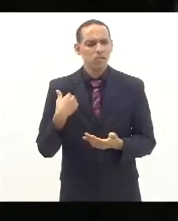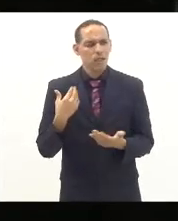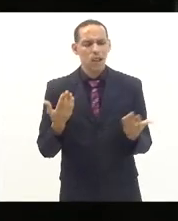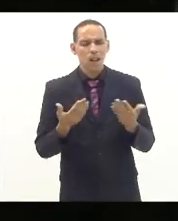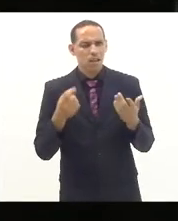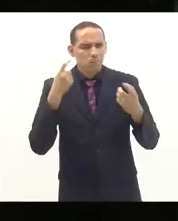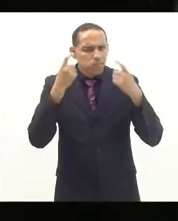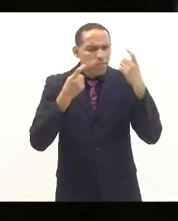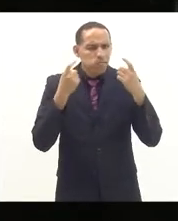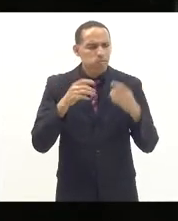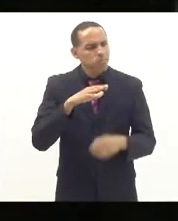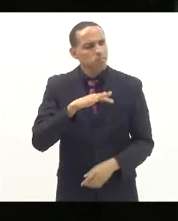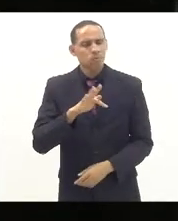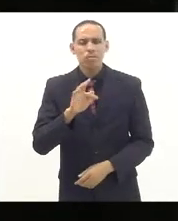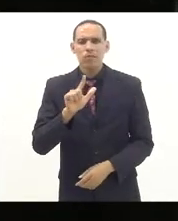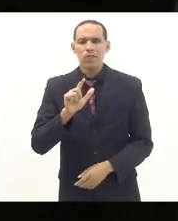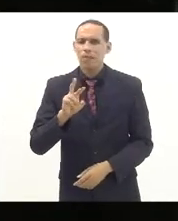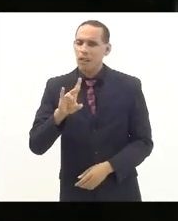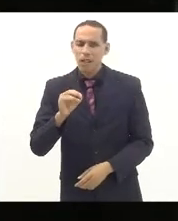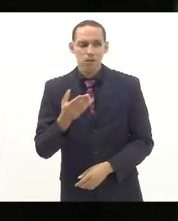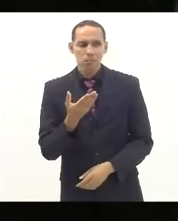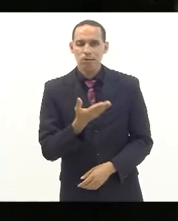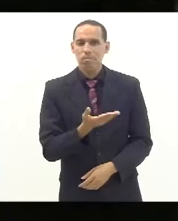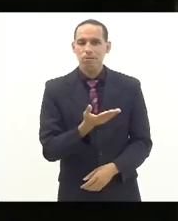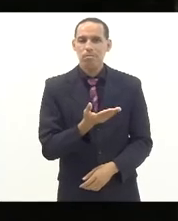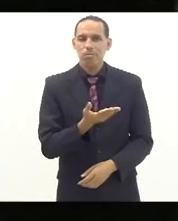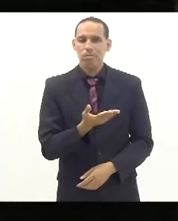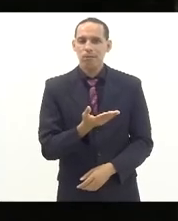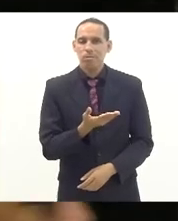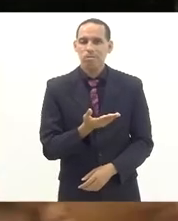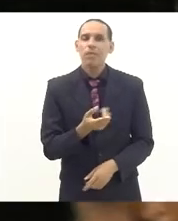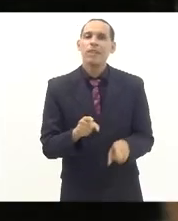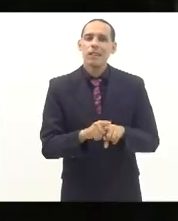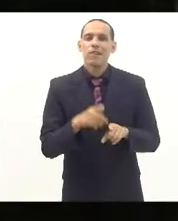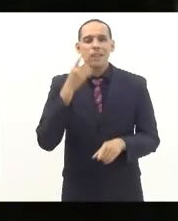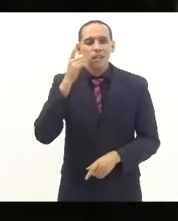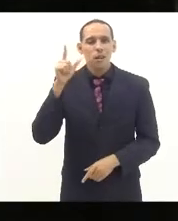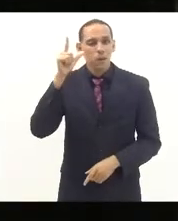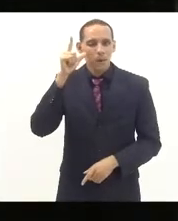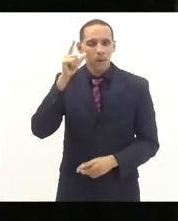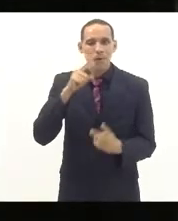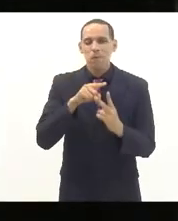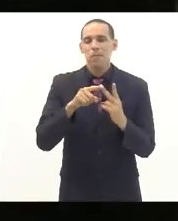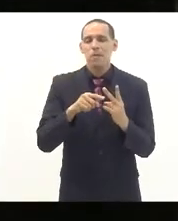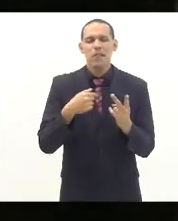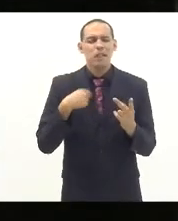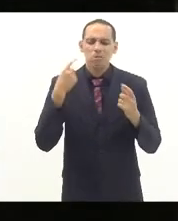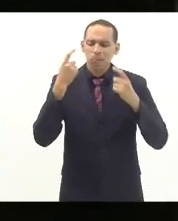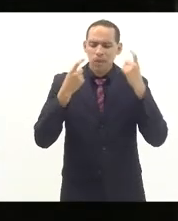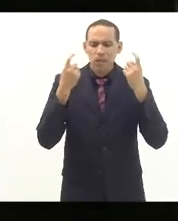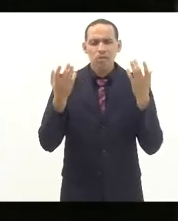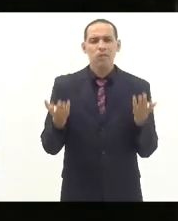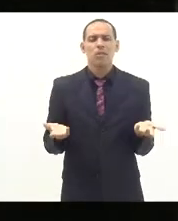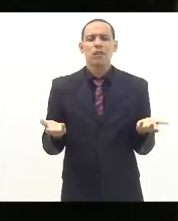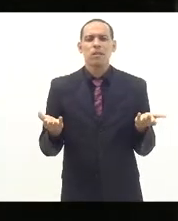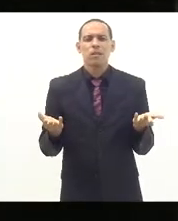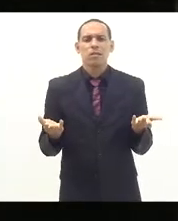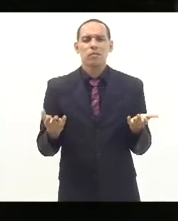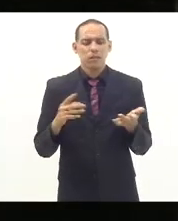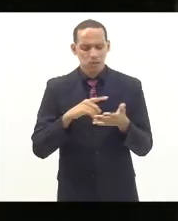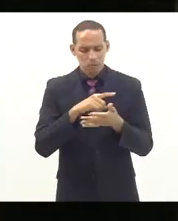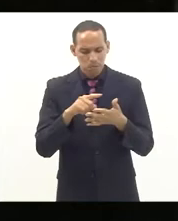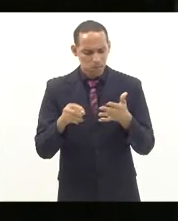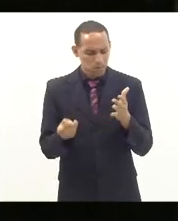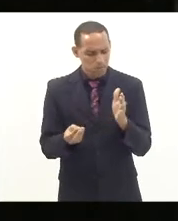Deputado Flávio serafini que é alguém e a própria deputada Lucinha me preocupa que não